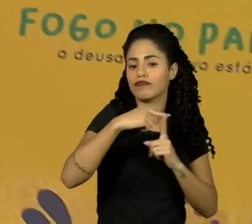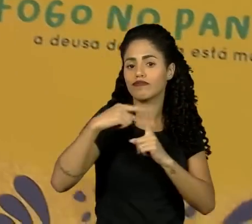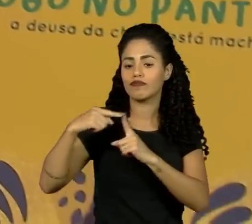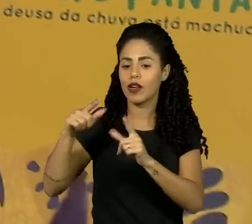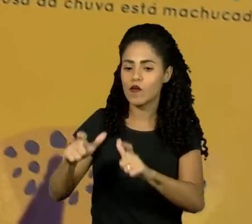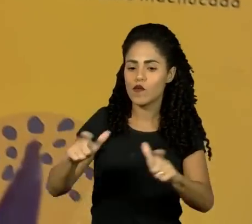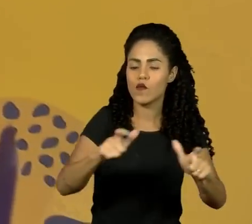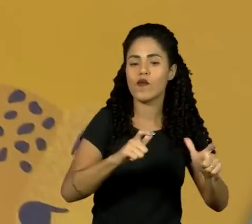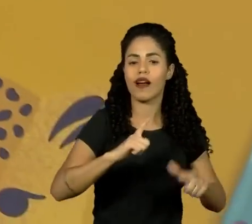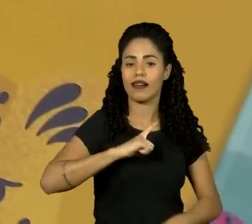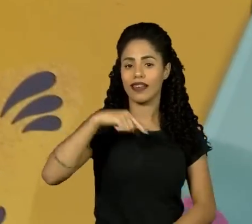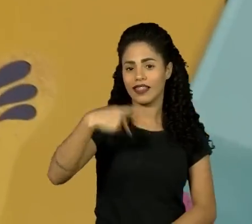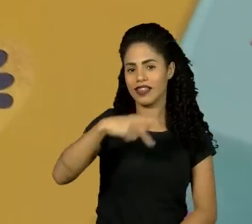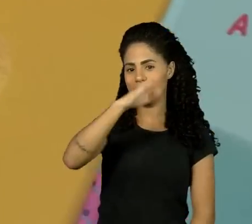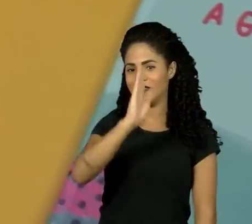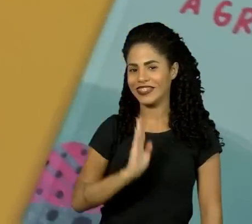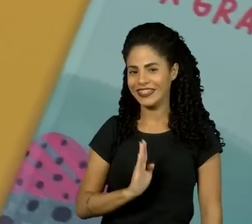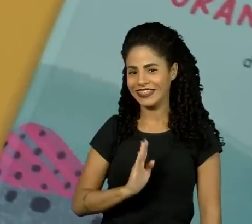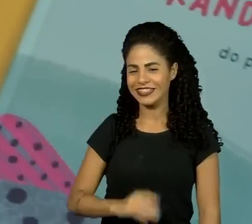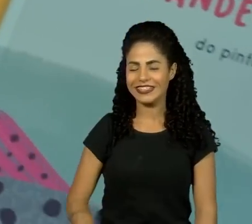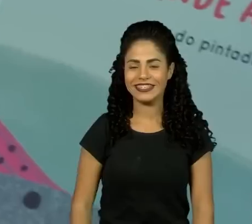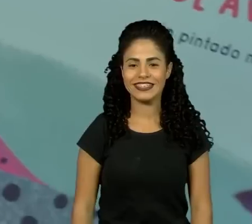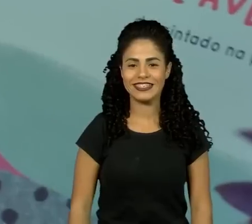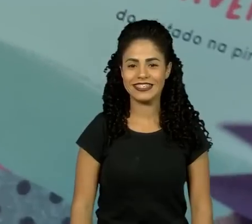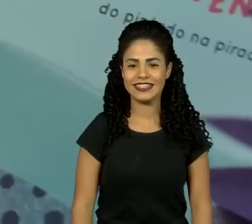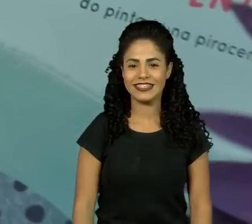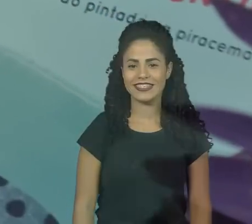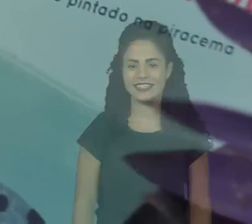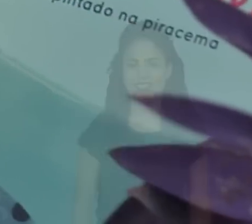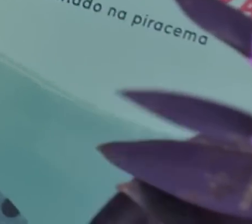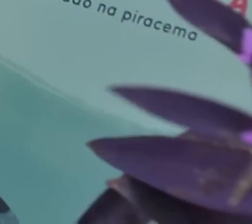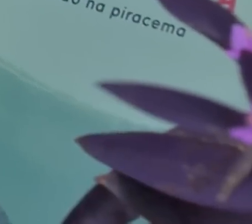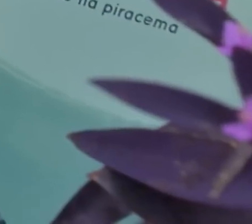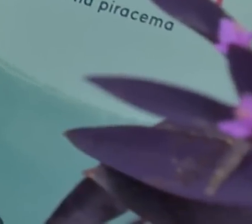área úmida contínua da Terra.